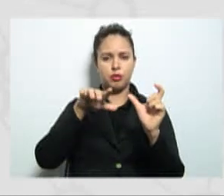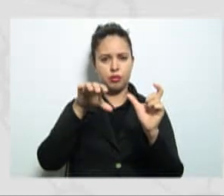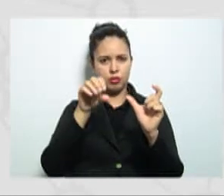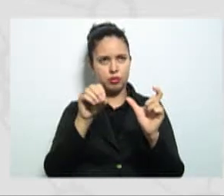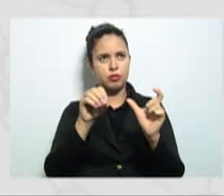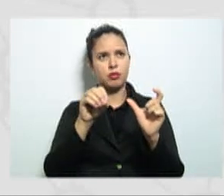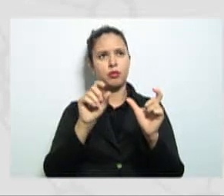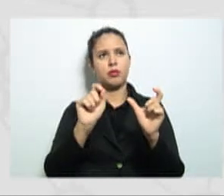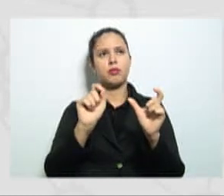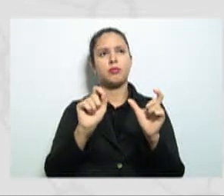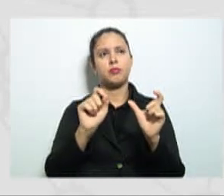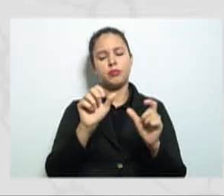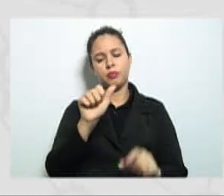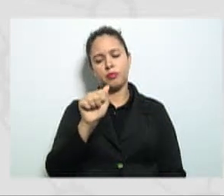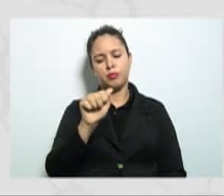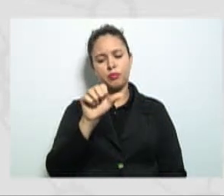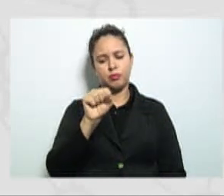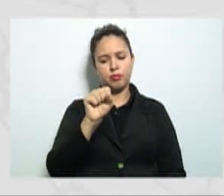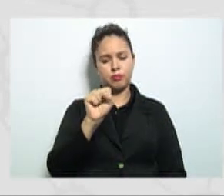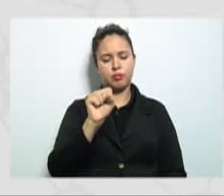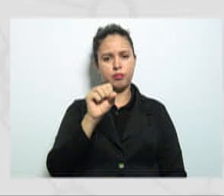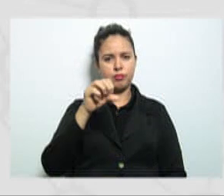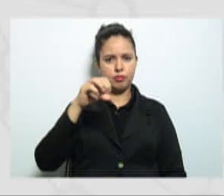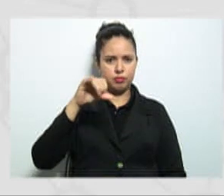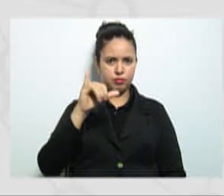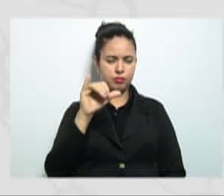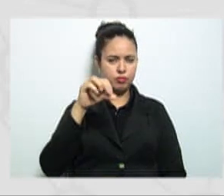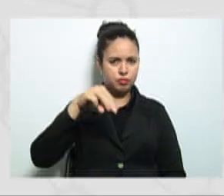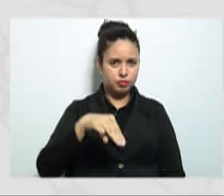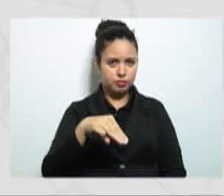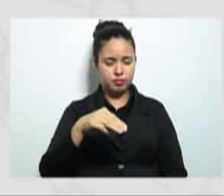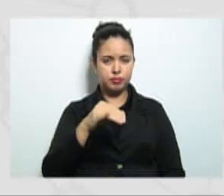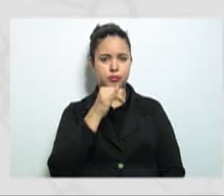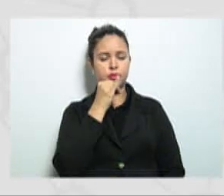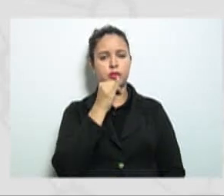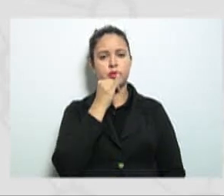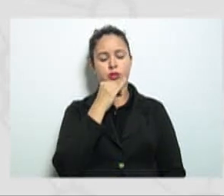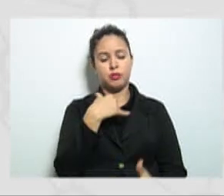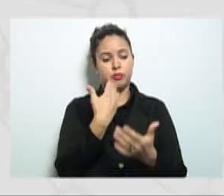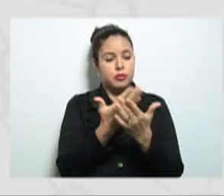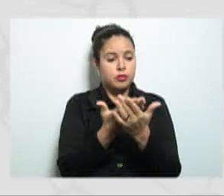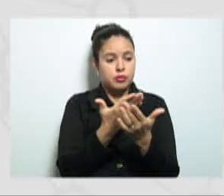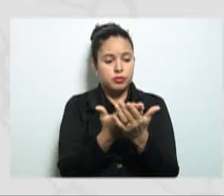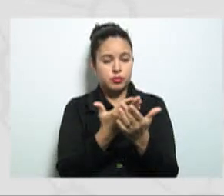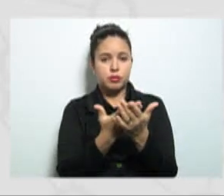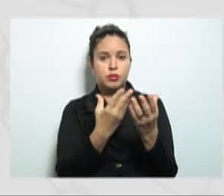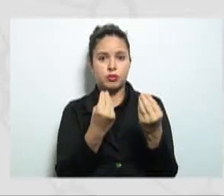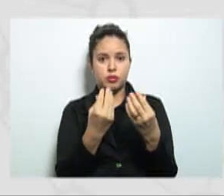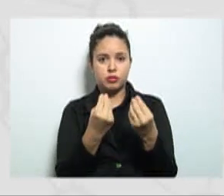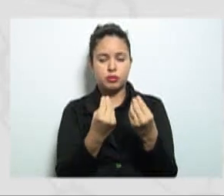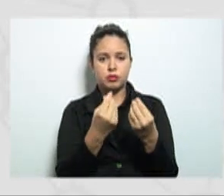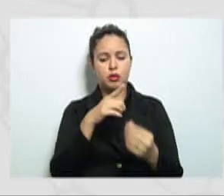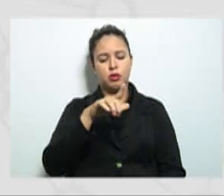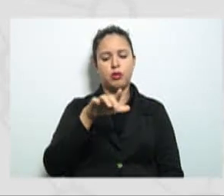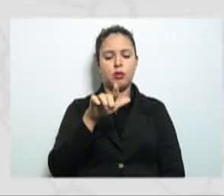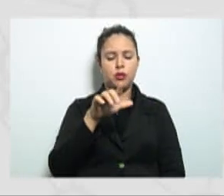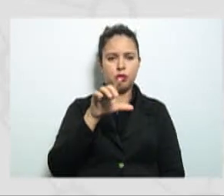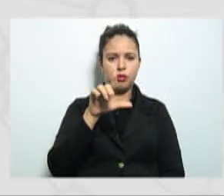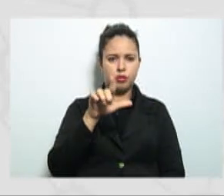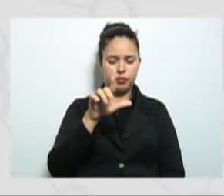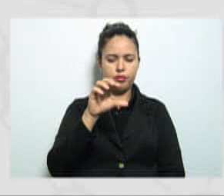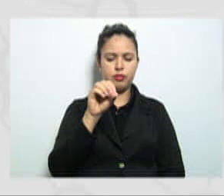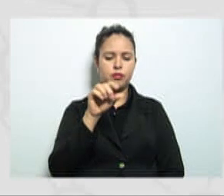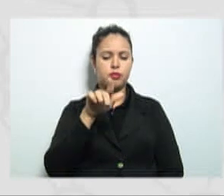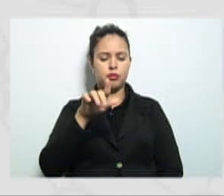verbo, portanto e então. Por exemplo, estudou muito, logo tirou boa nota.